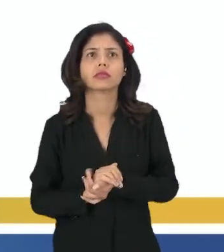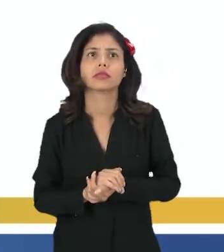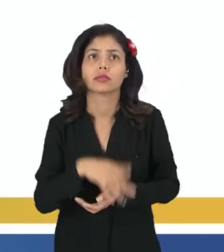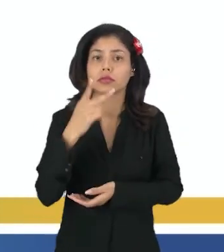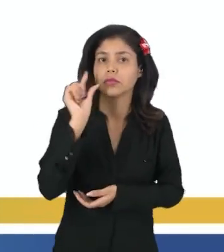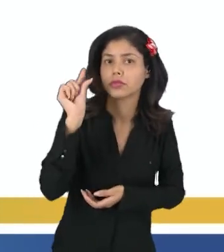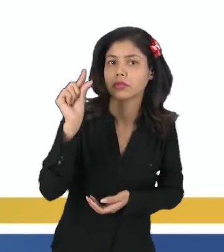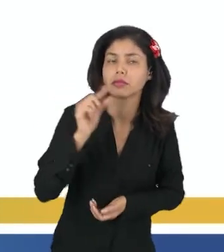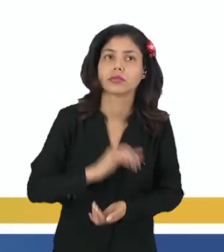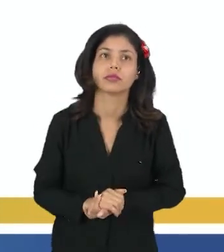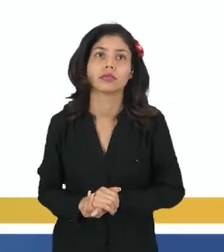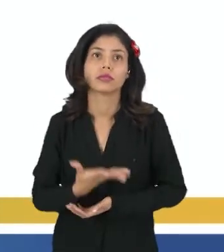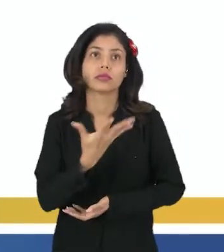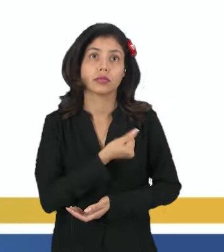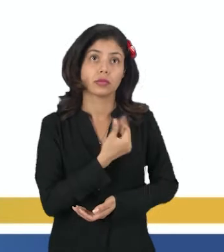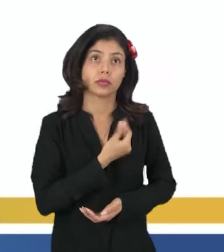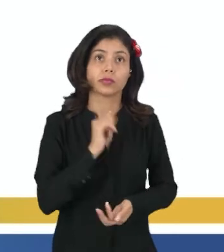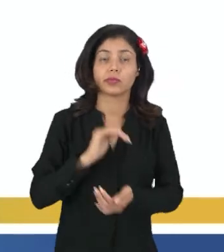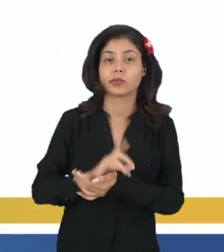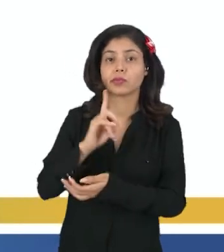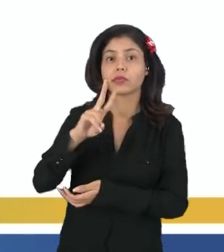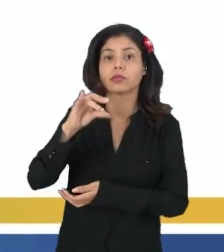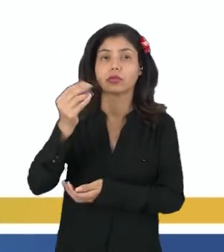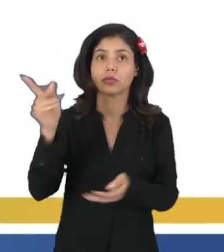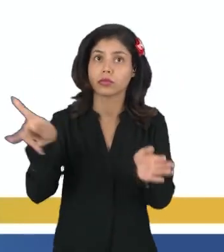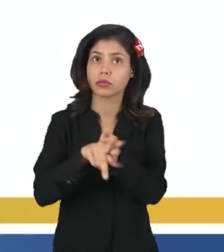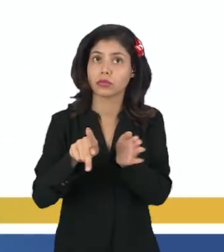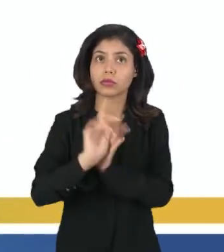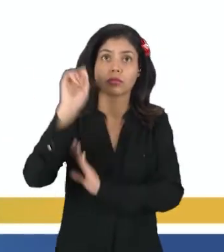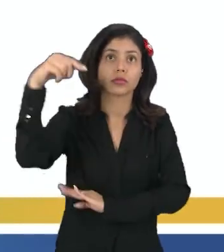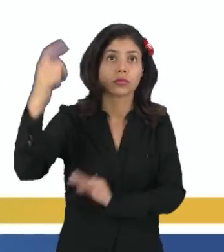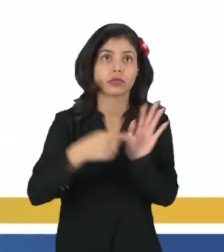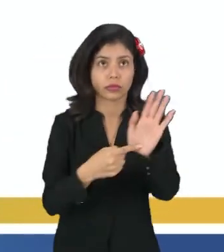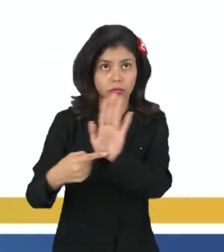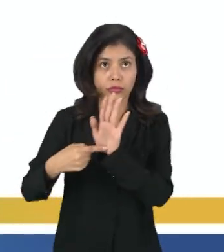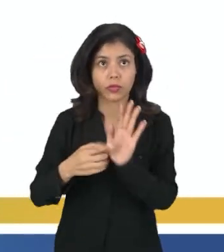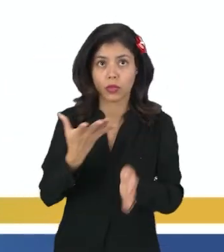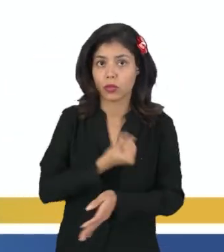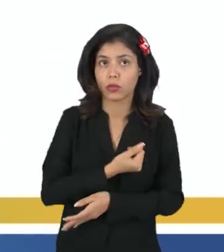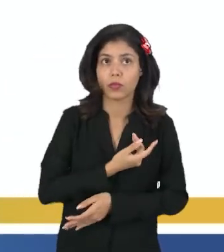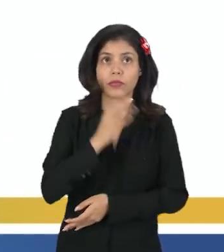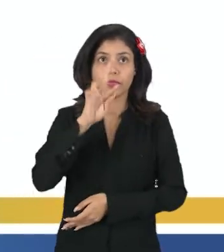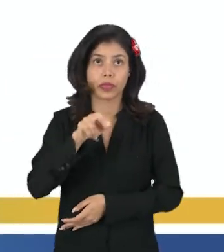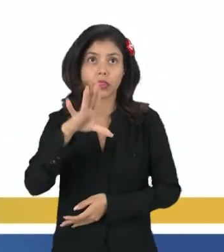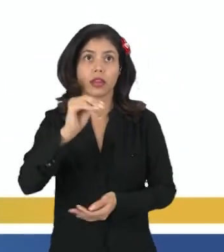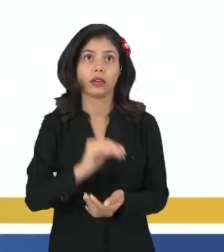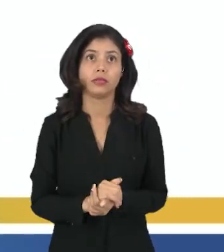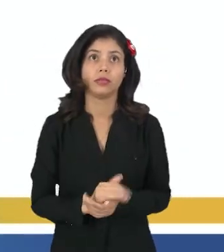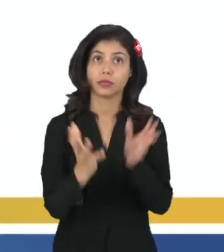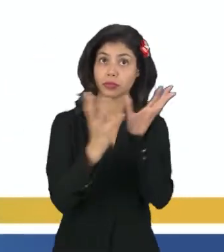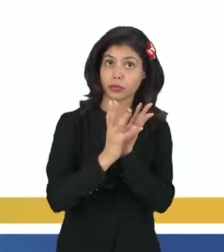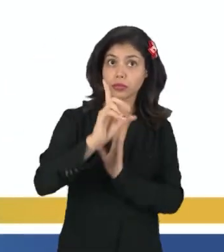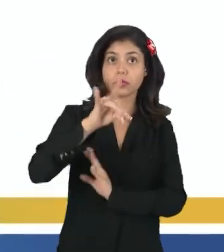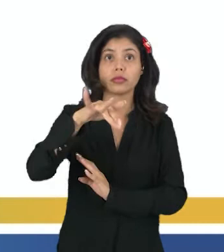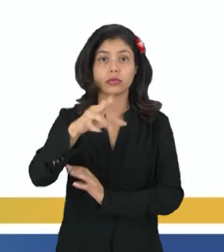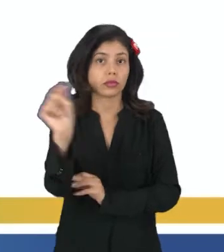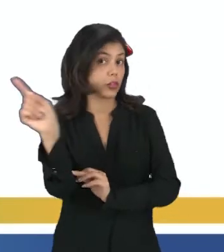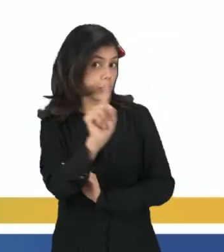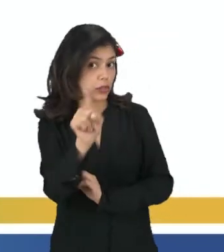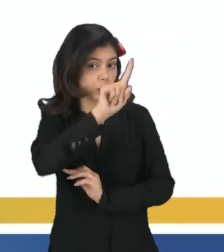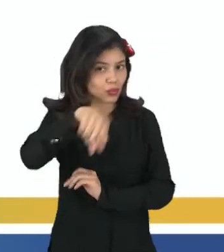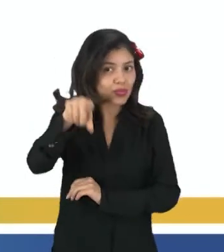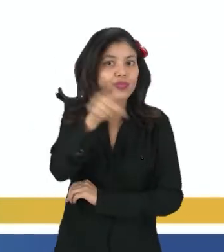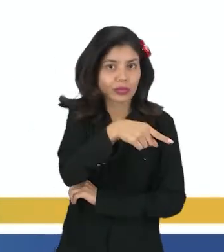gente vai falar um pouquinho sobre ele o juntos é ser mais exato são aqueles que apresentam um número finito de casas decimais